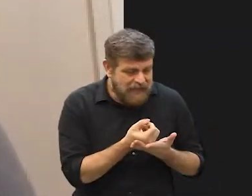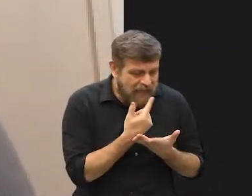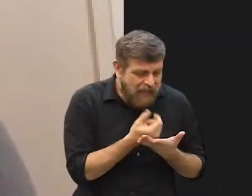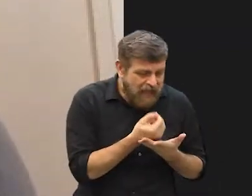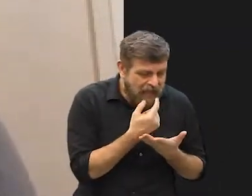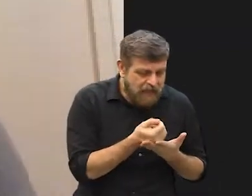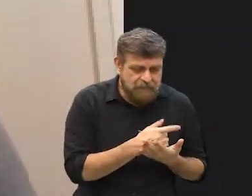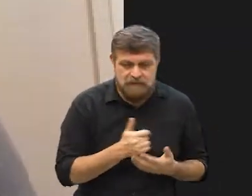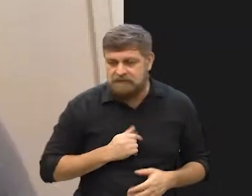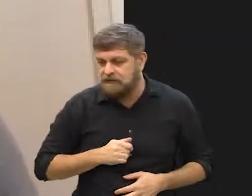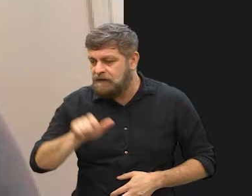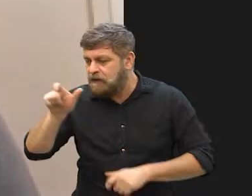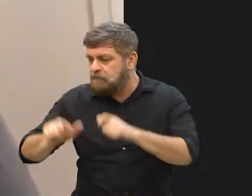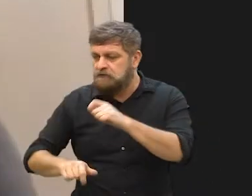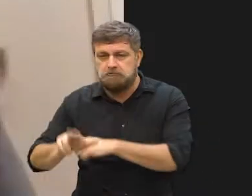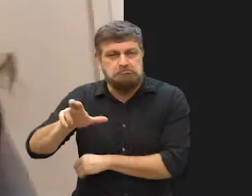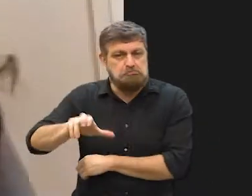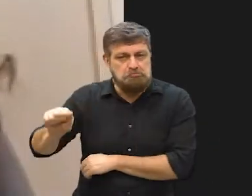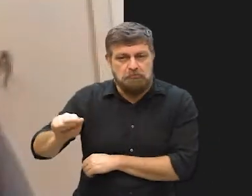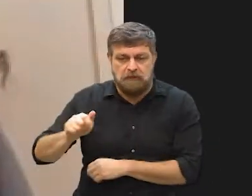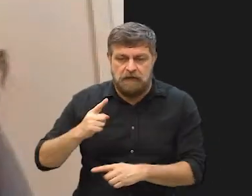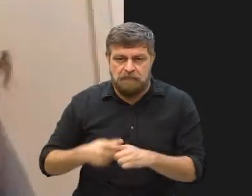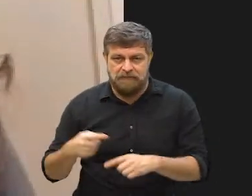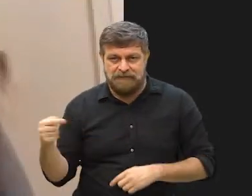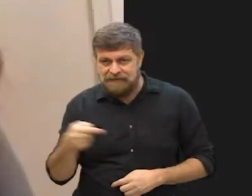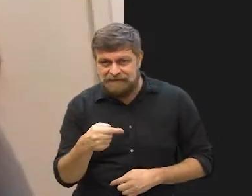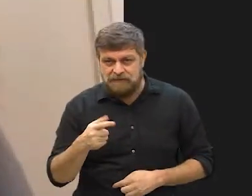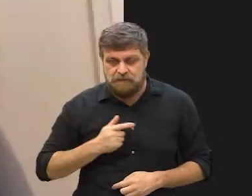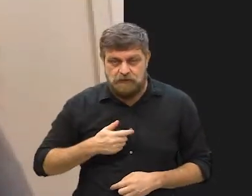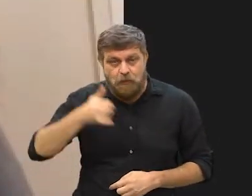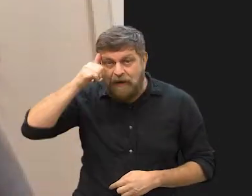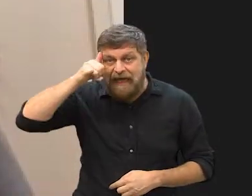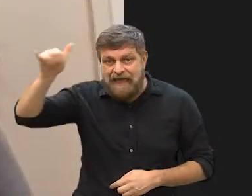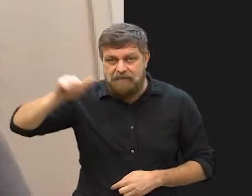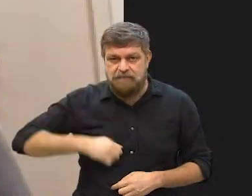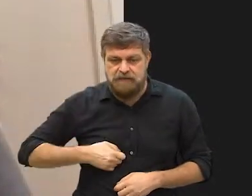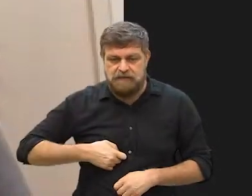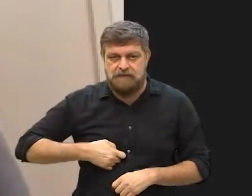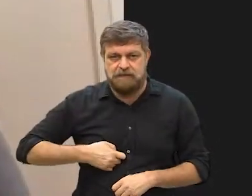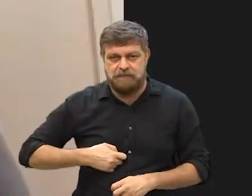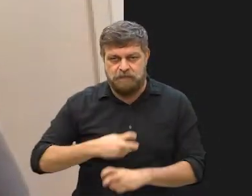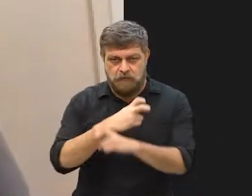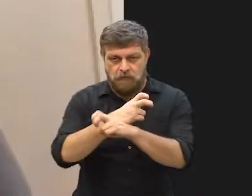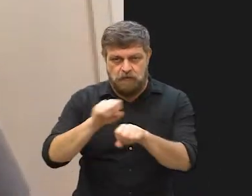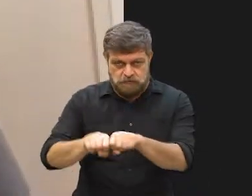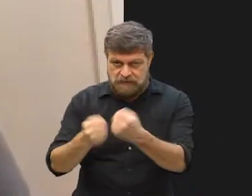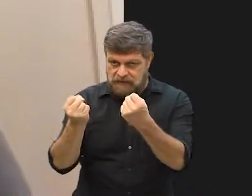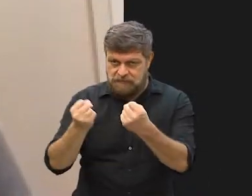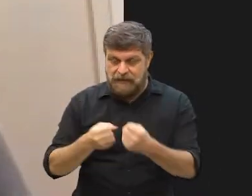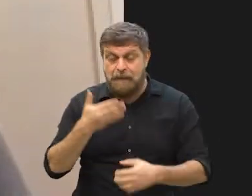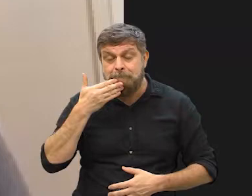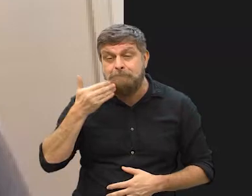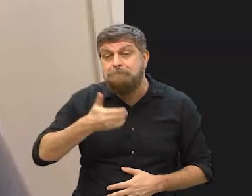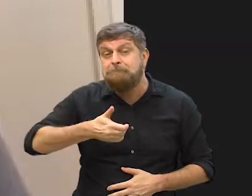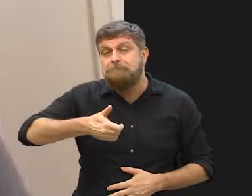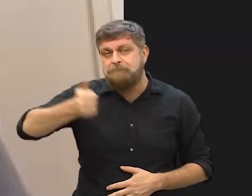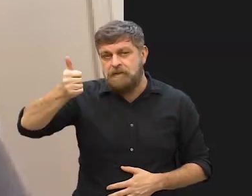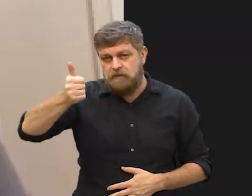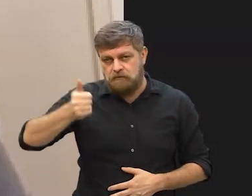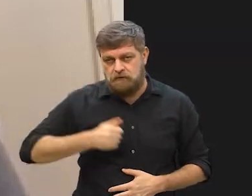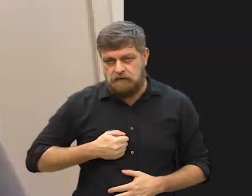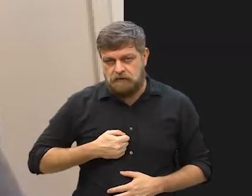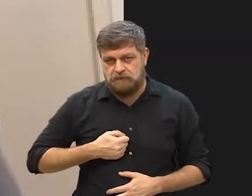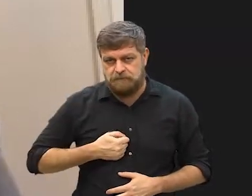tem pessoas que nunca usaram, porque, na verdade, ela não evita a fratura, ela melhora um pouco, né, a condição